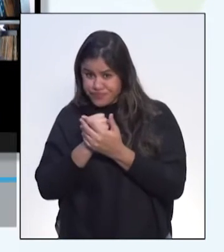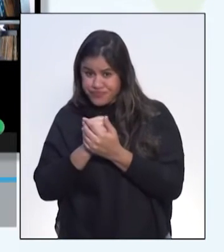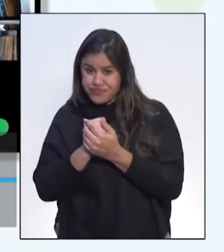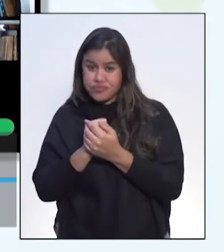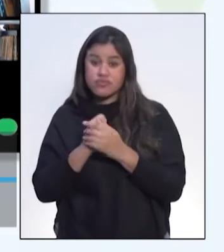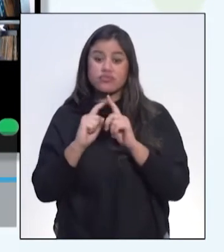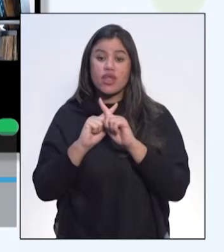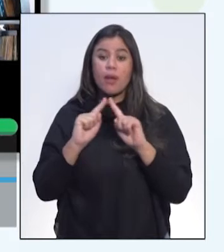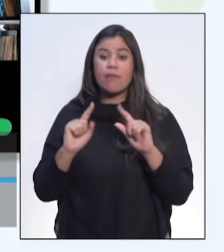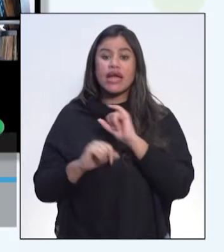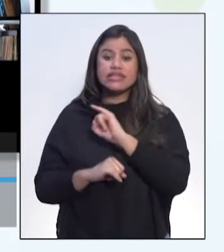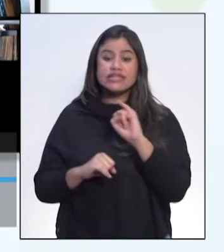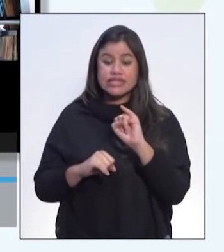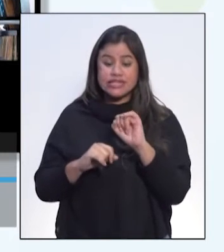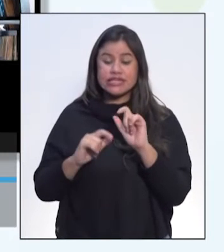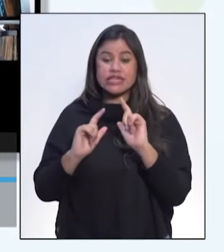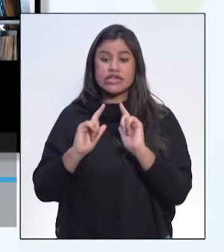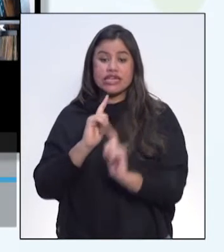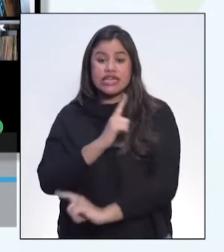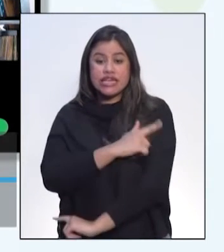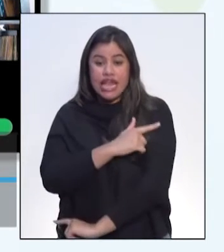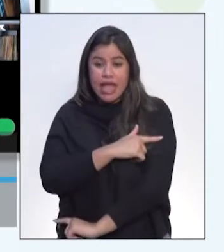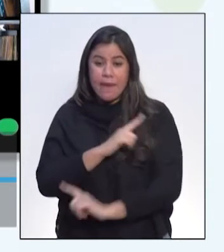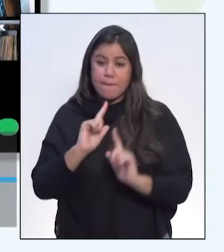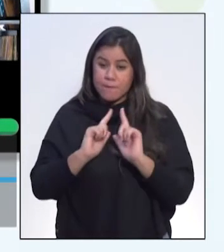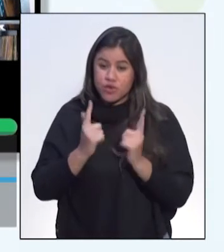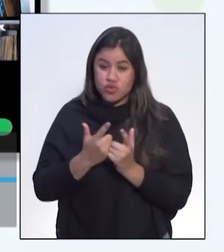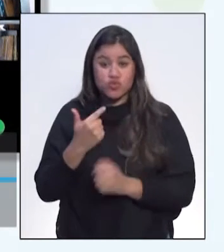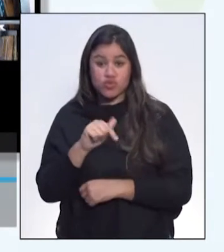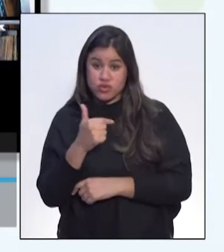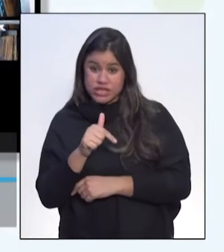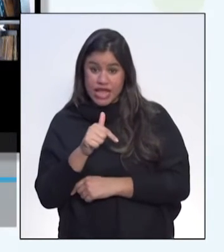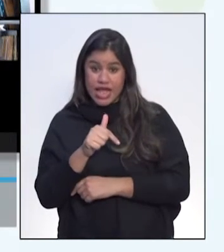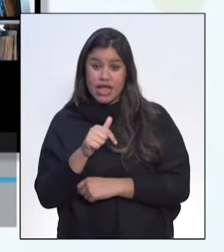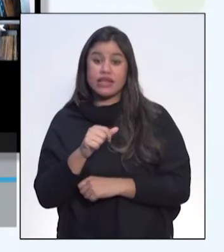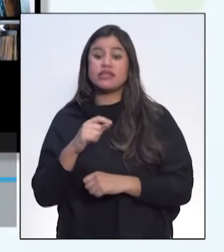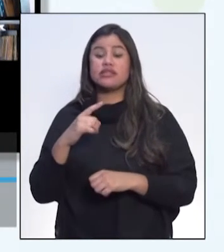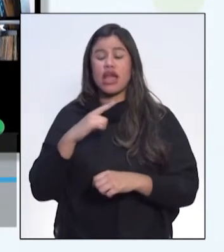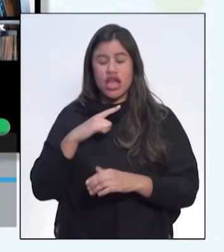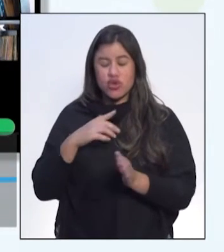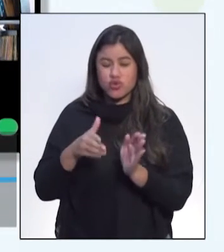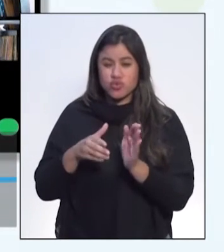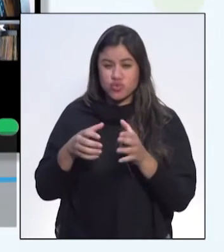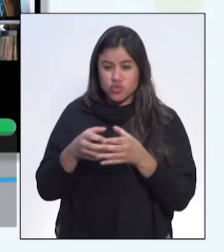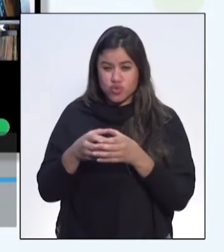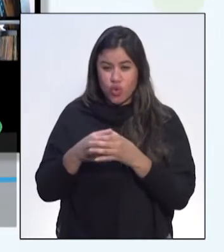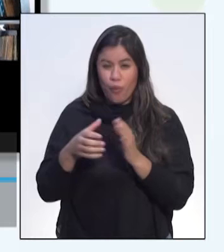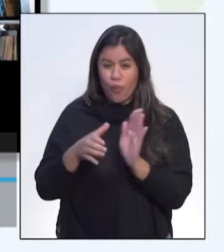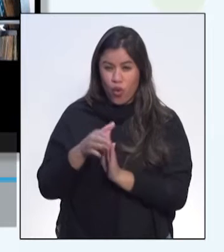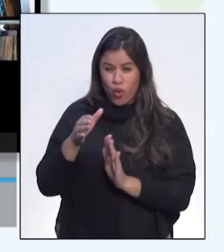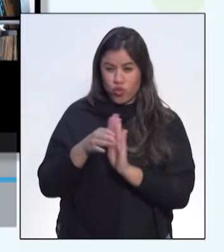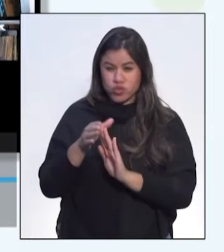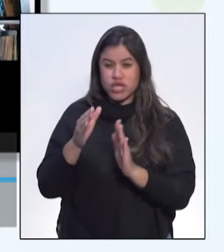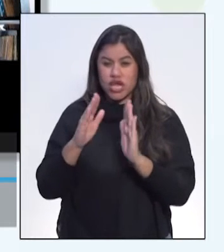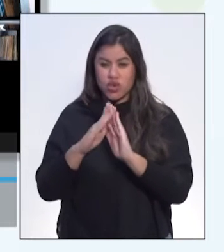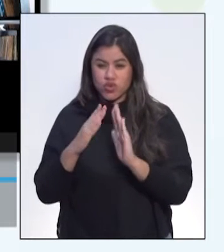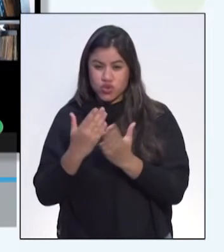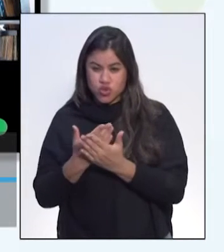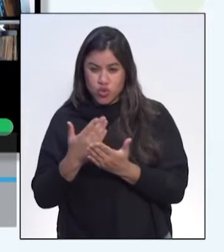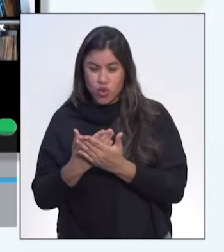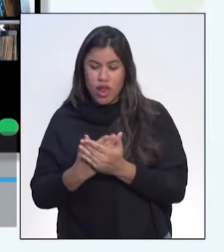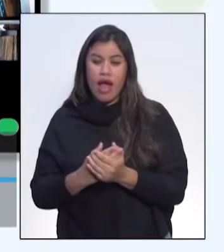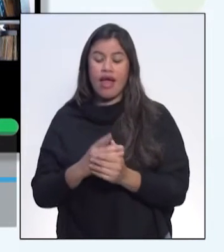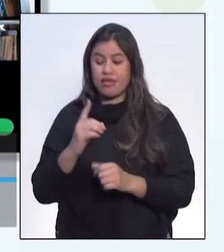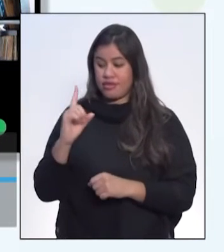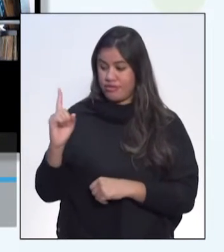há grêmio estudantil na escola, tem o corpo docente, né, que é o conselho escolar, onde o estudante também pode estar fazendo parte,